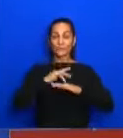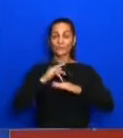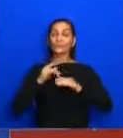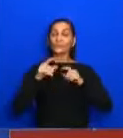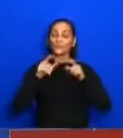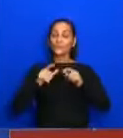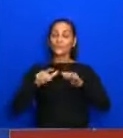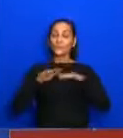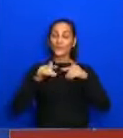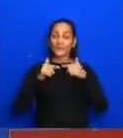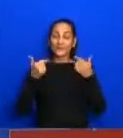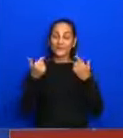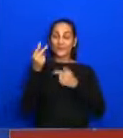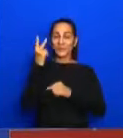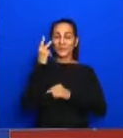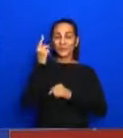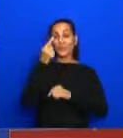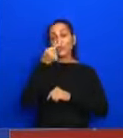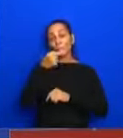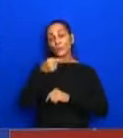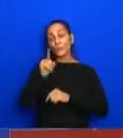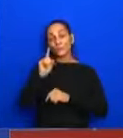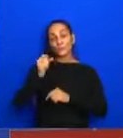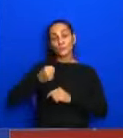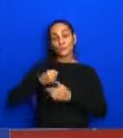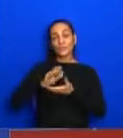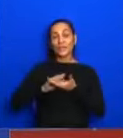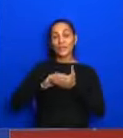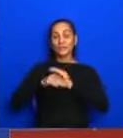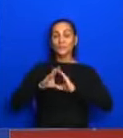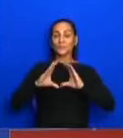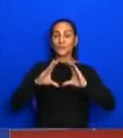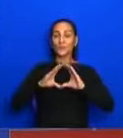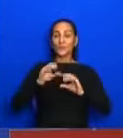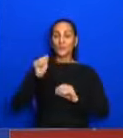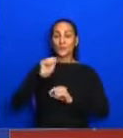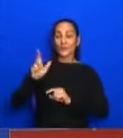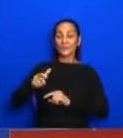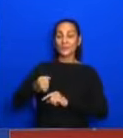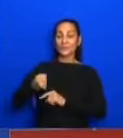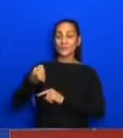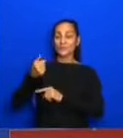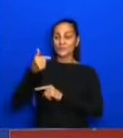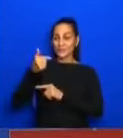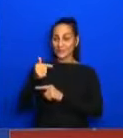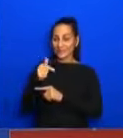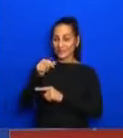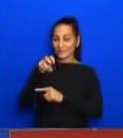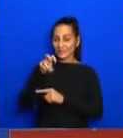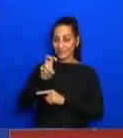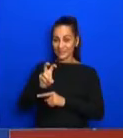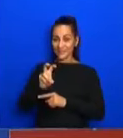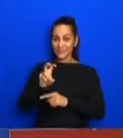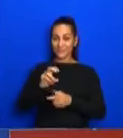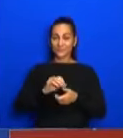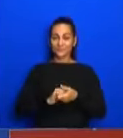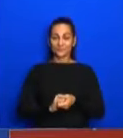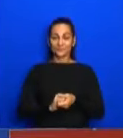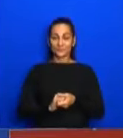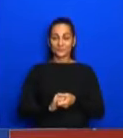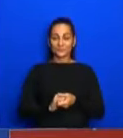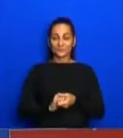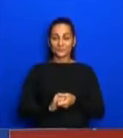do Espaço da Sorte em São Paulo. O 20º e último número da Lotomania, bola azul 75. Azul número